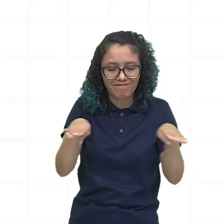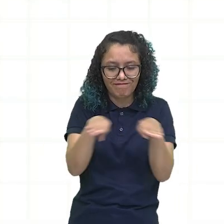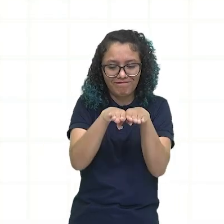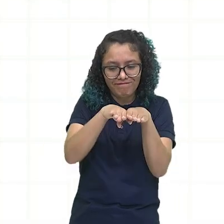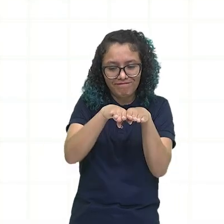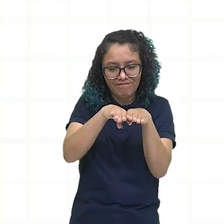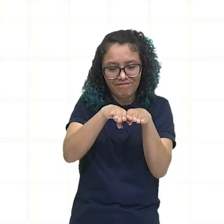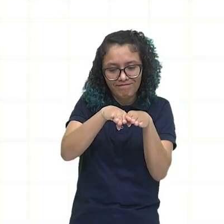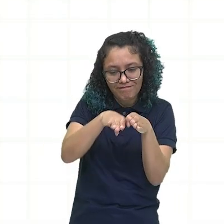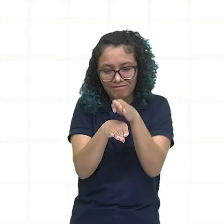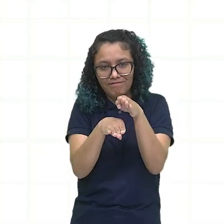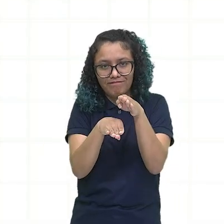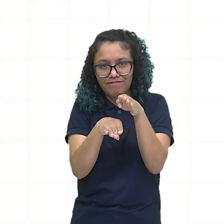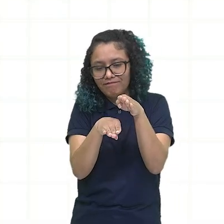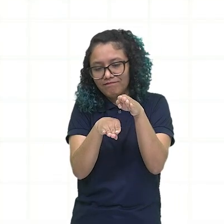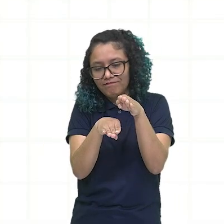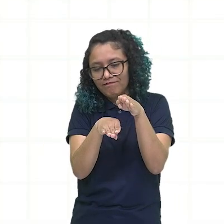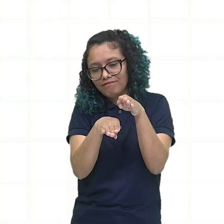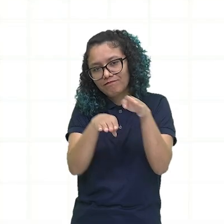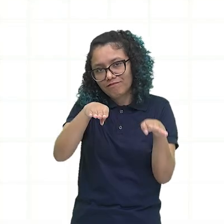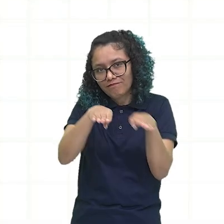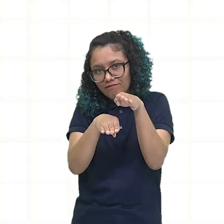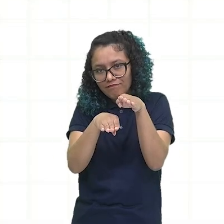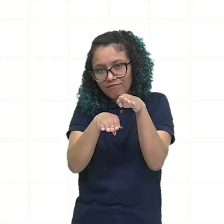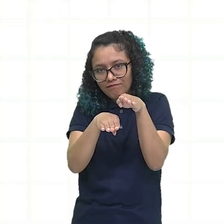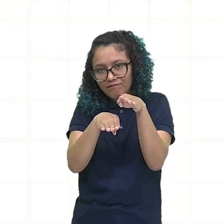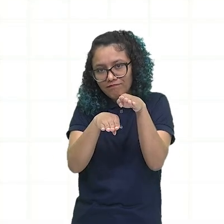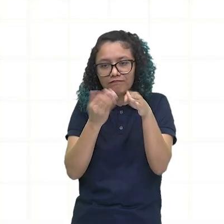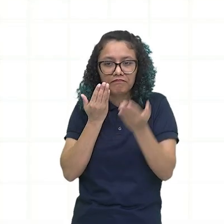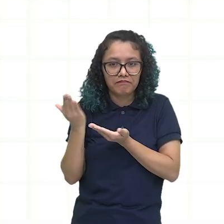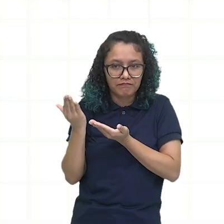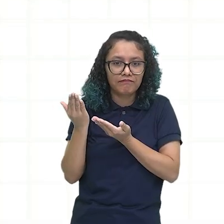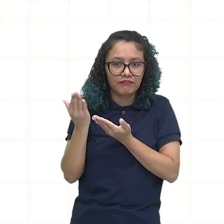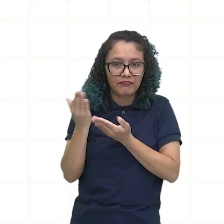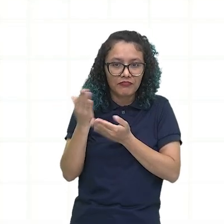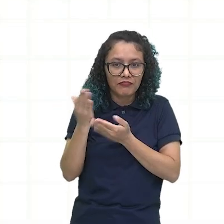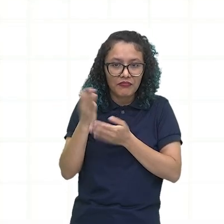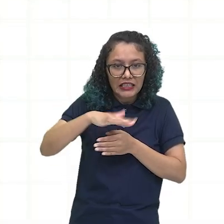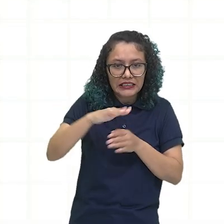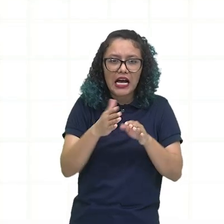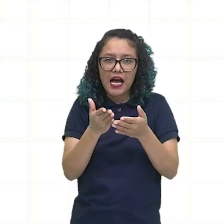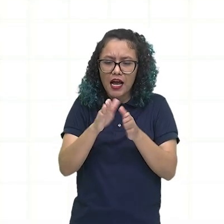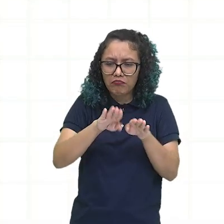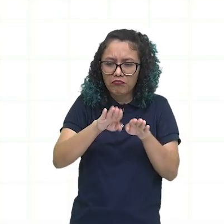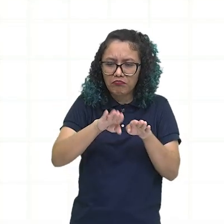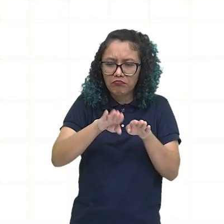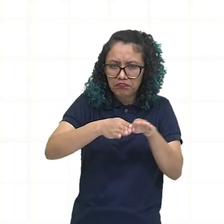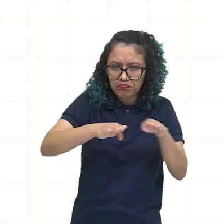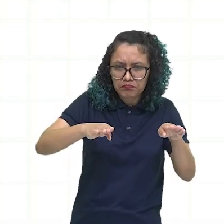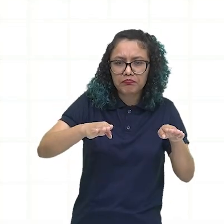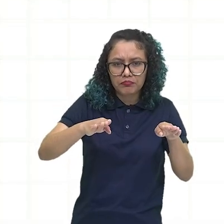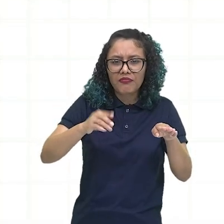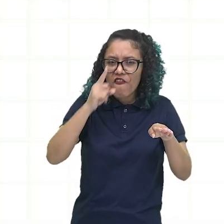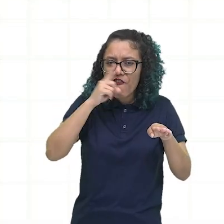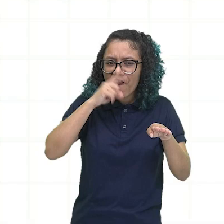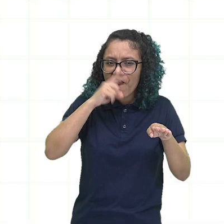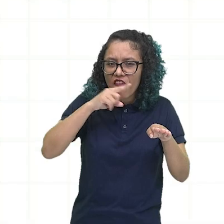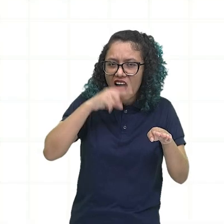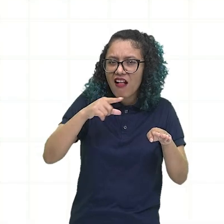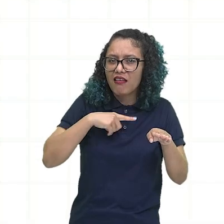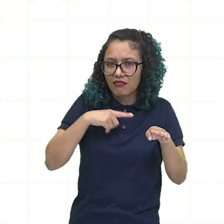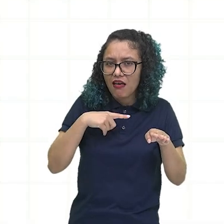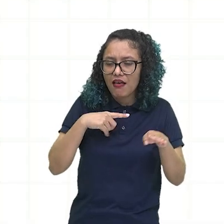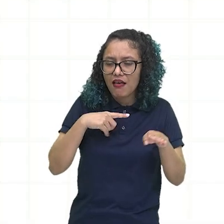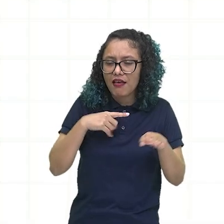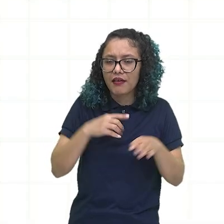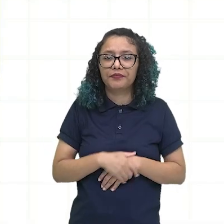outra, vai para baixo da outra, em zonas de desdobramentos e falhas. E